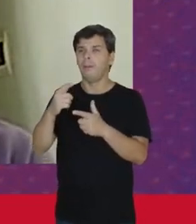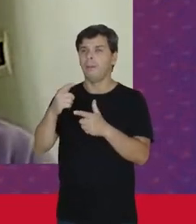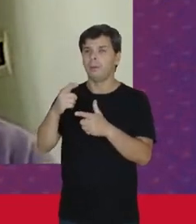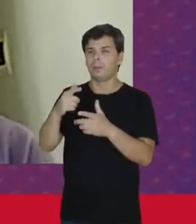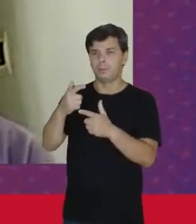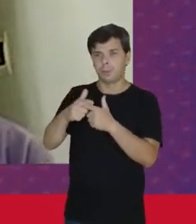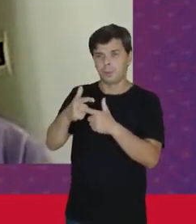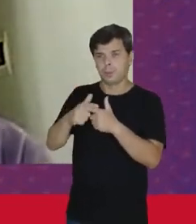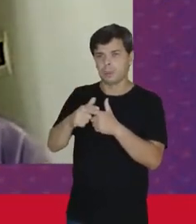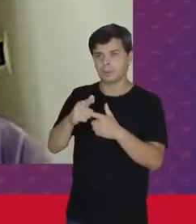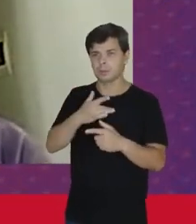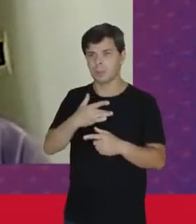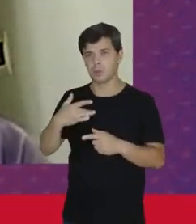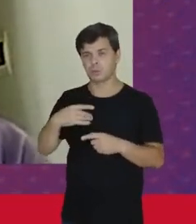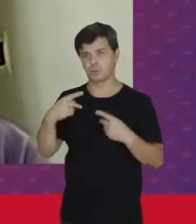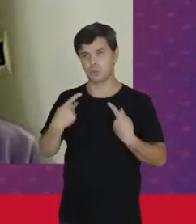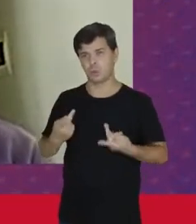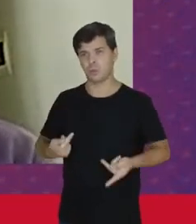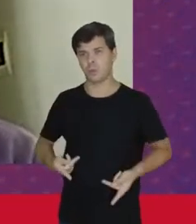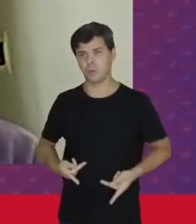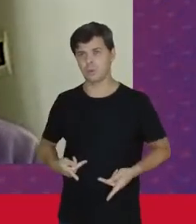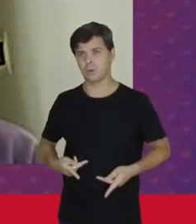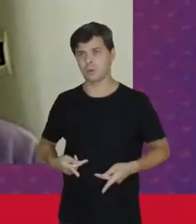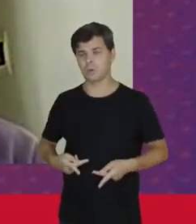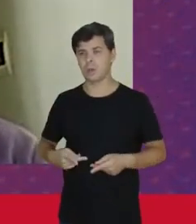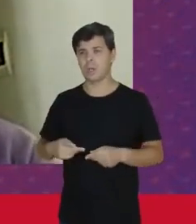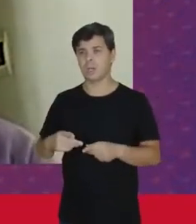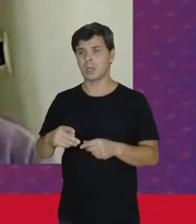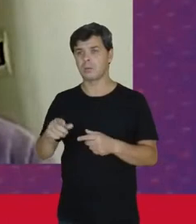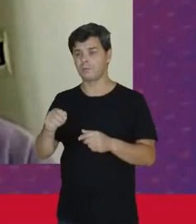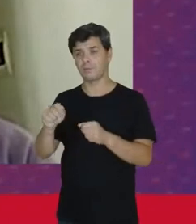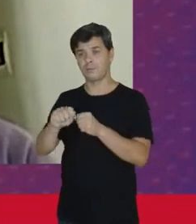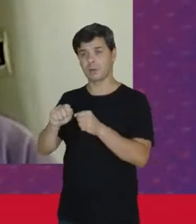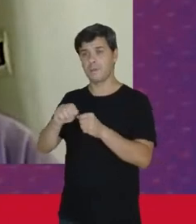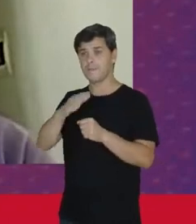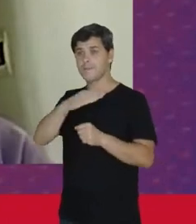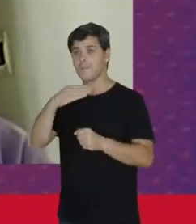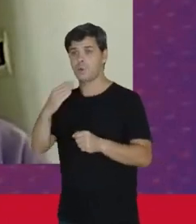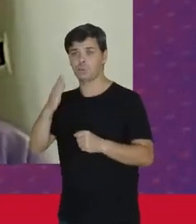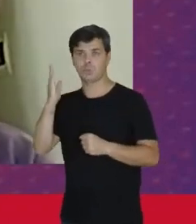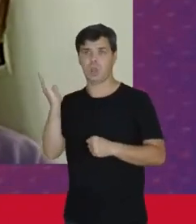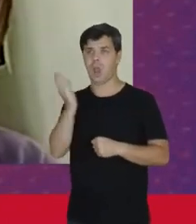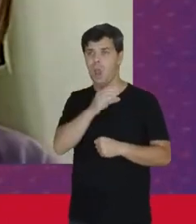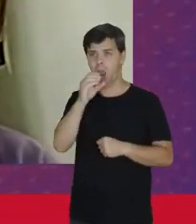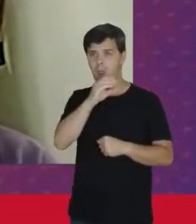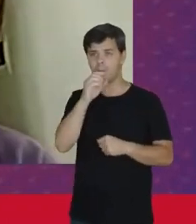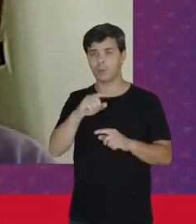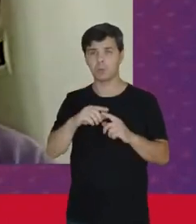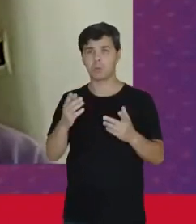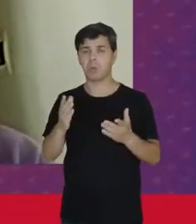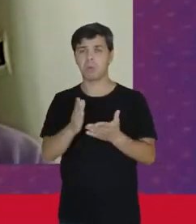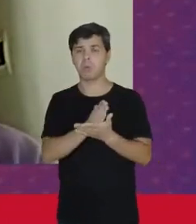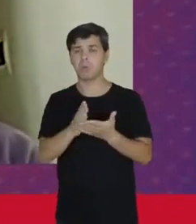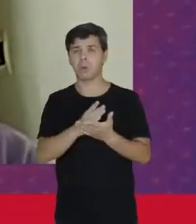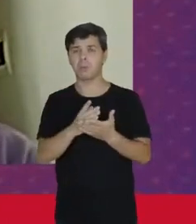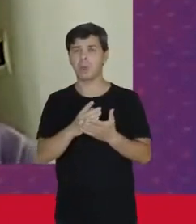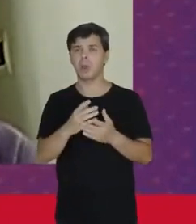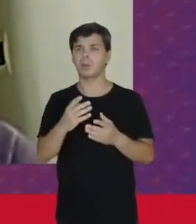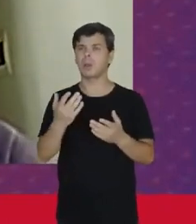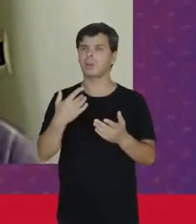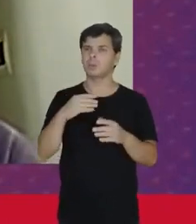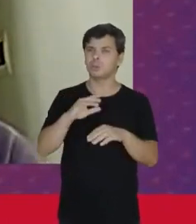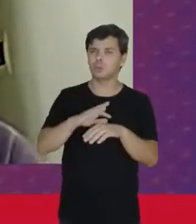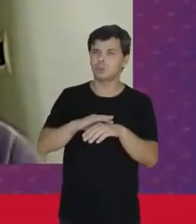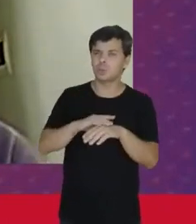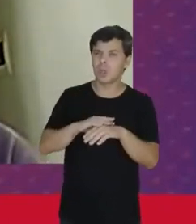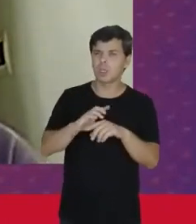Isso quer dizer o quê? Que ele causa morte imediata ou quase imediata. Qualquer outro tipo de sintoma ou